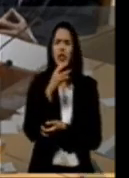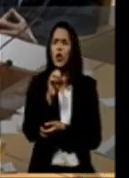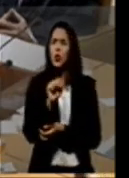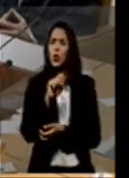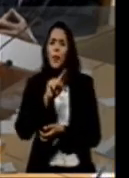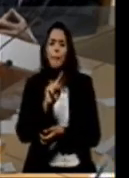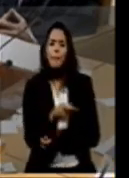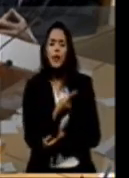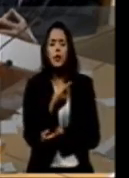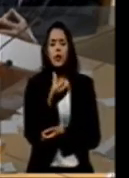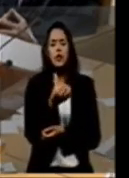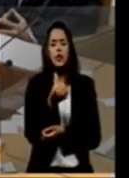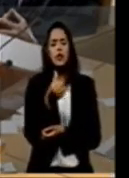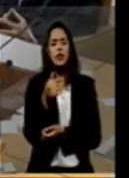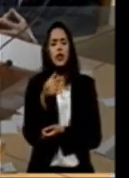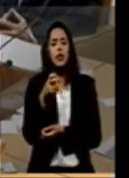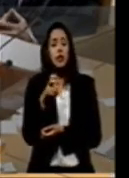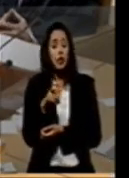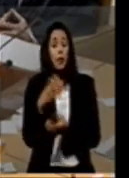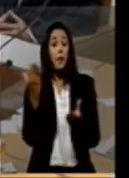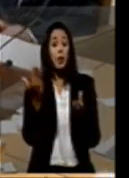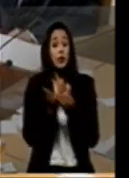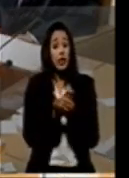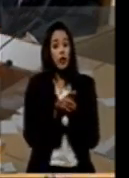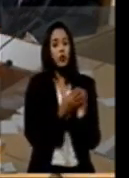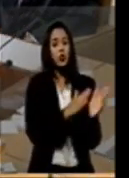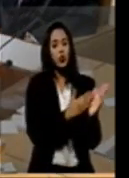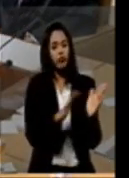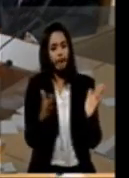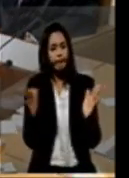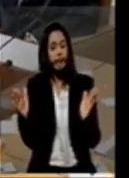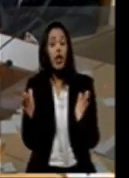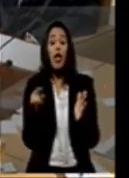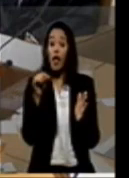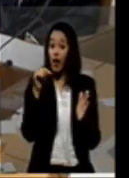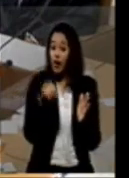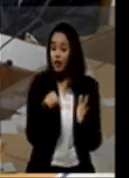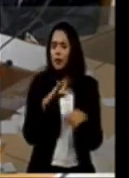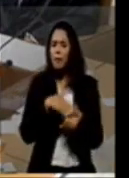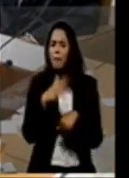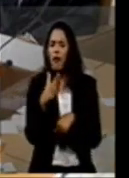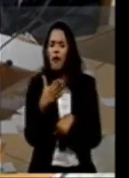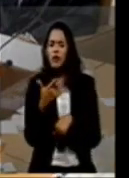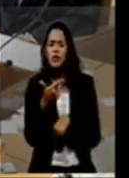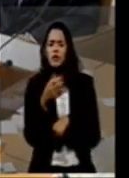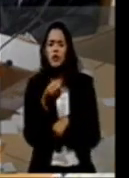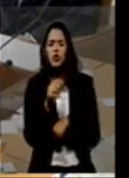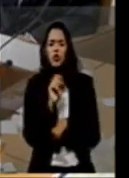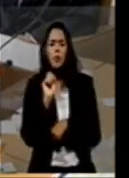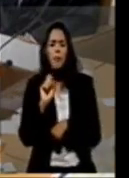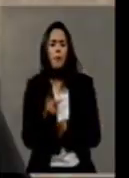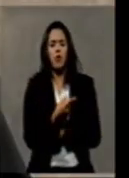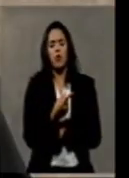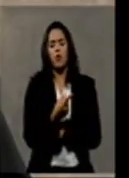675 processo em tramitação desses mais de 20.000